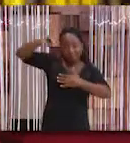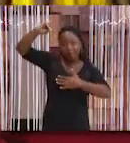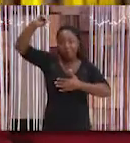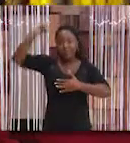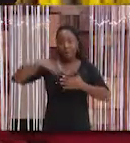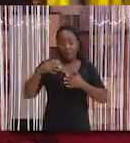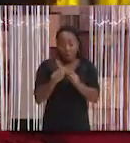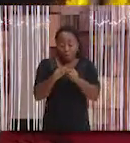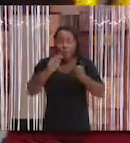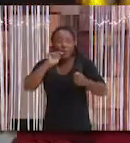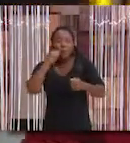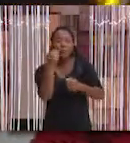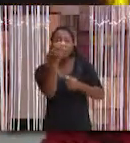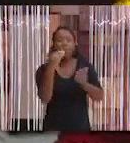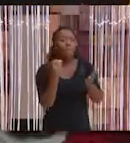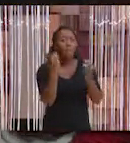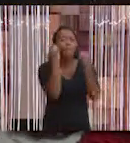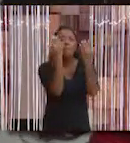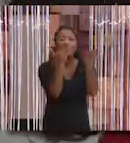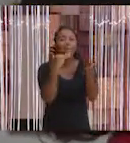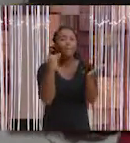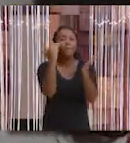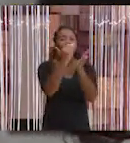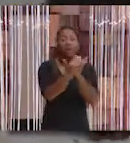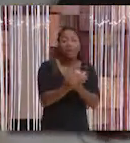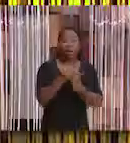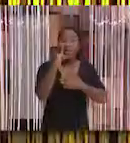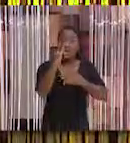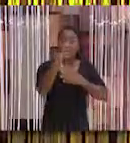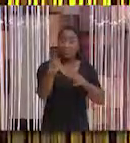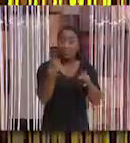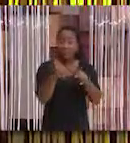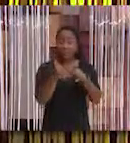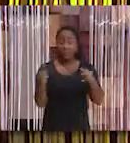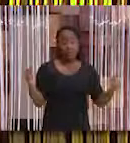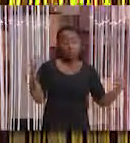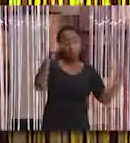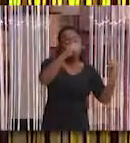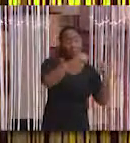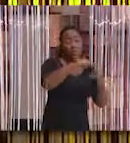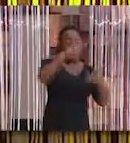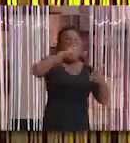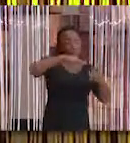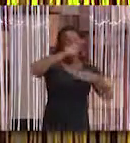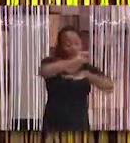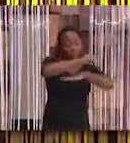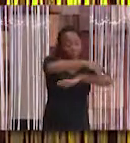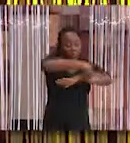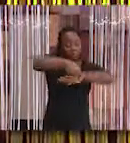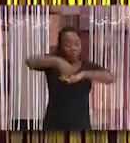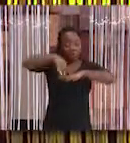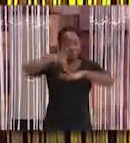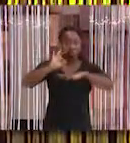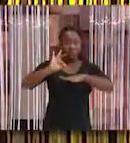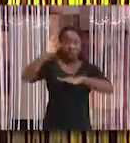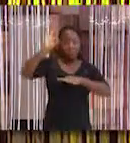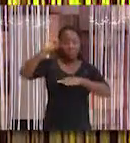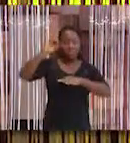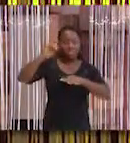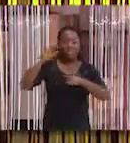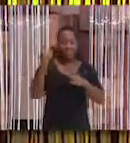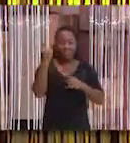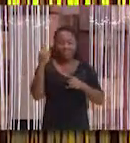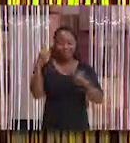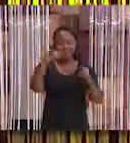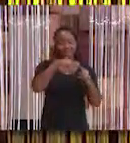escala de grandeza, eu parti o pão e te deixei o pedaço maior. Se diz também está para na leitura das escalas. 1